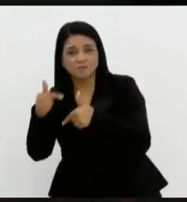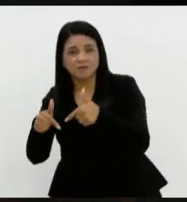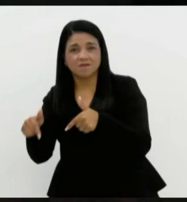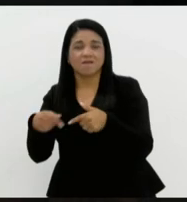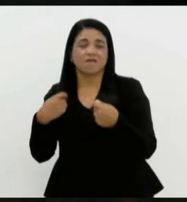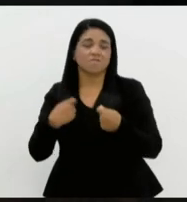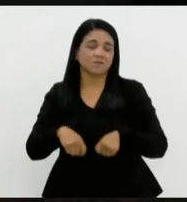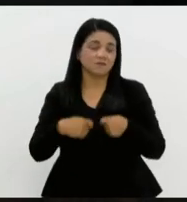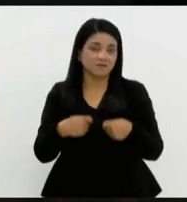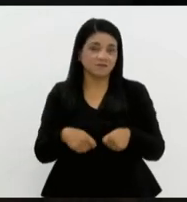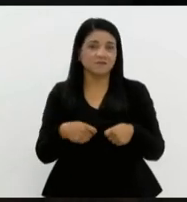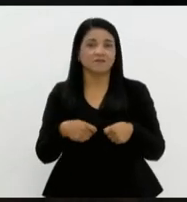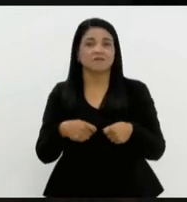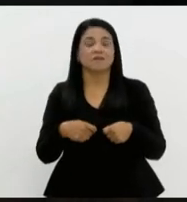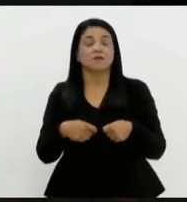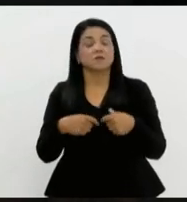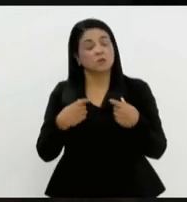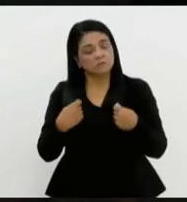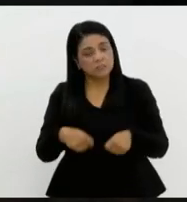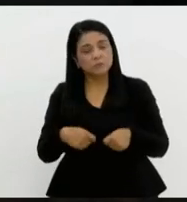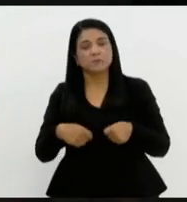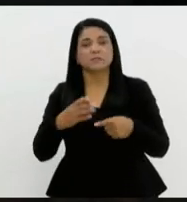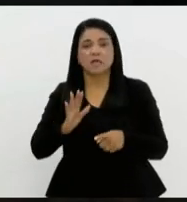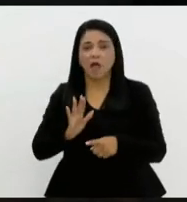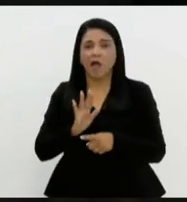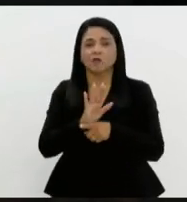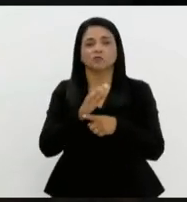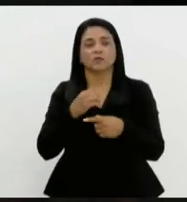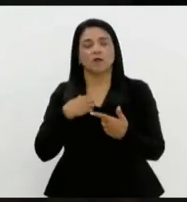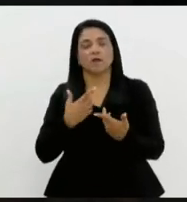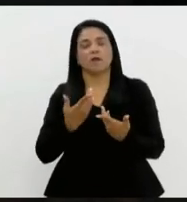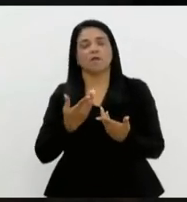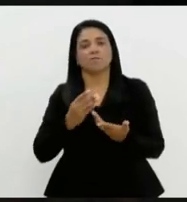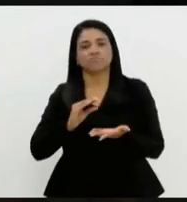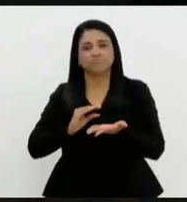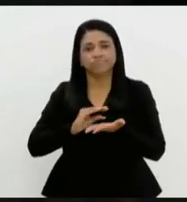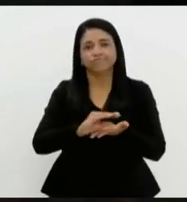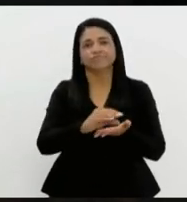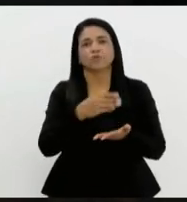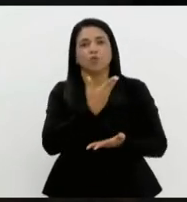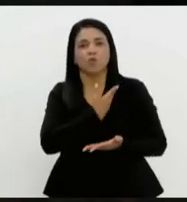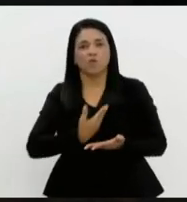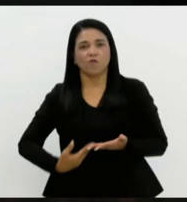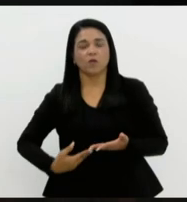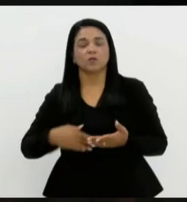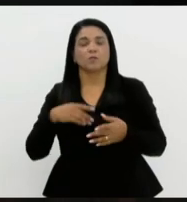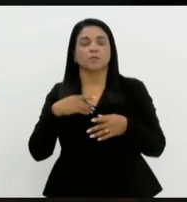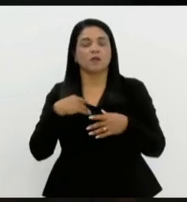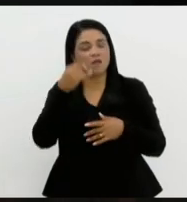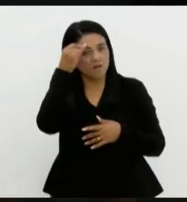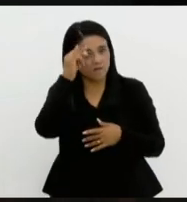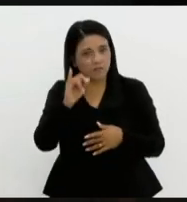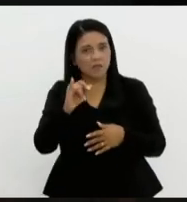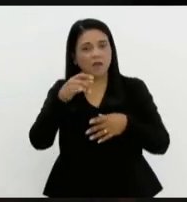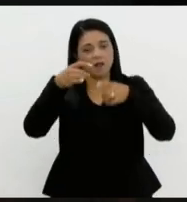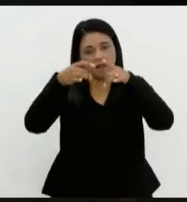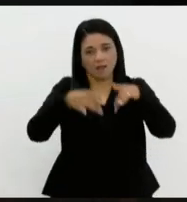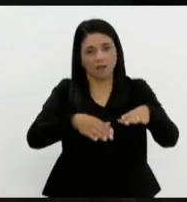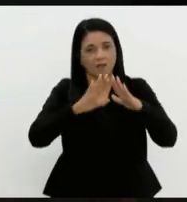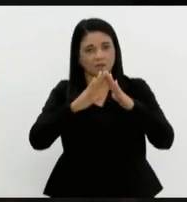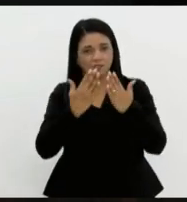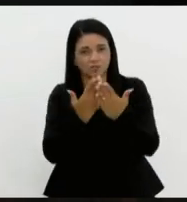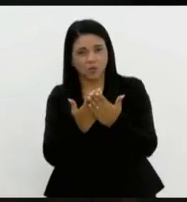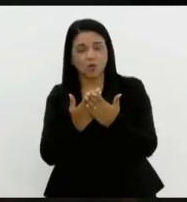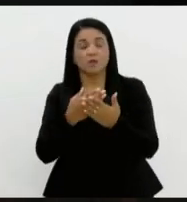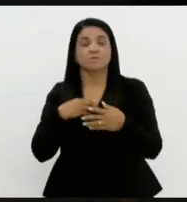pobres, recebam uma ajuda do governo para continuar estudando, para combater a evasão, para fazer o Enem, para buscar entrar